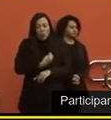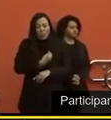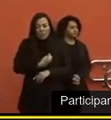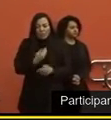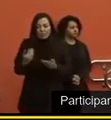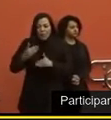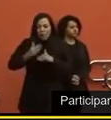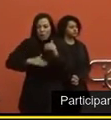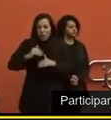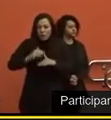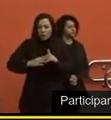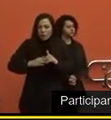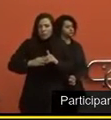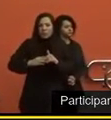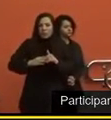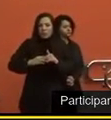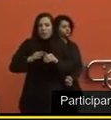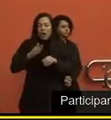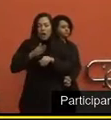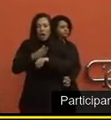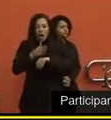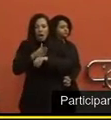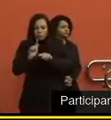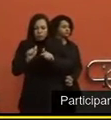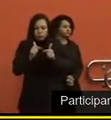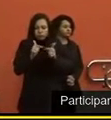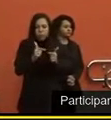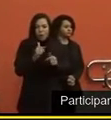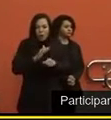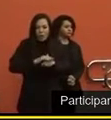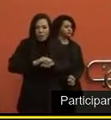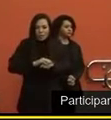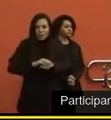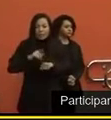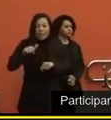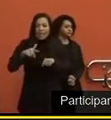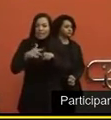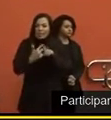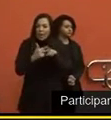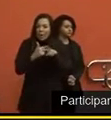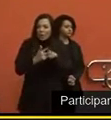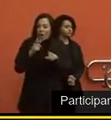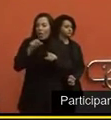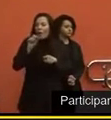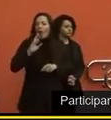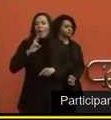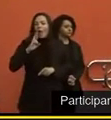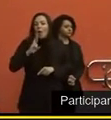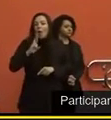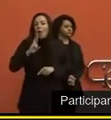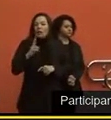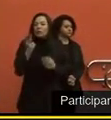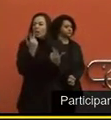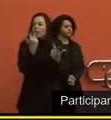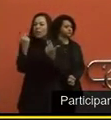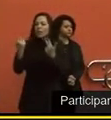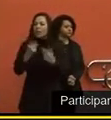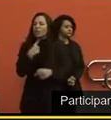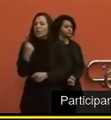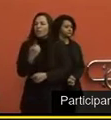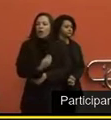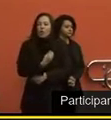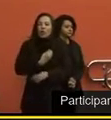existência, fim último de sua atuação. A alteração desse quadro será o resultado natural de nossa